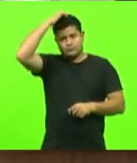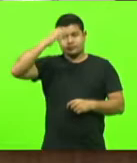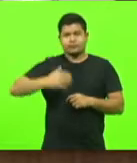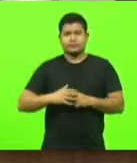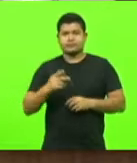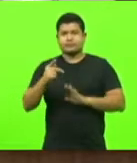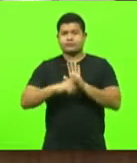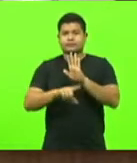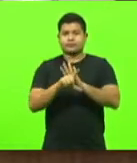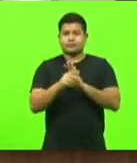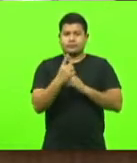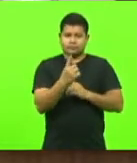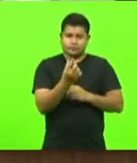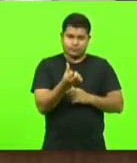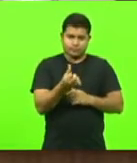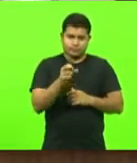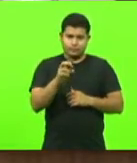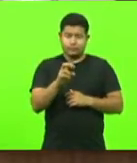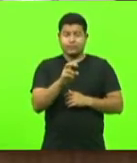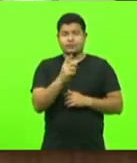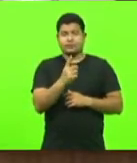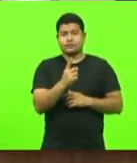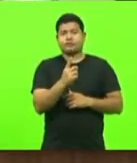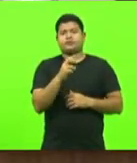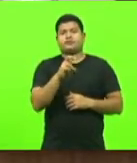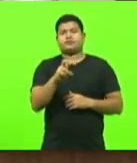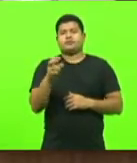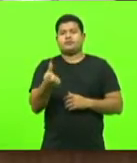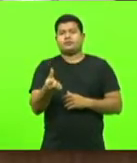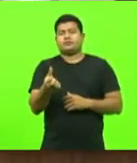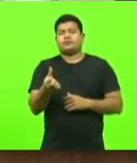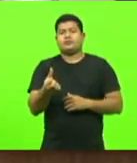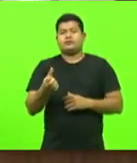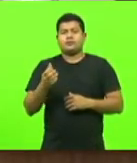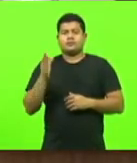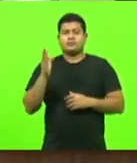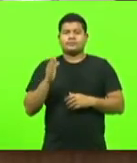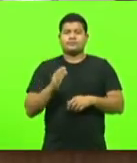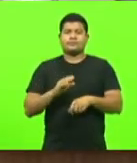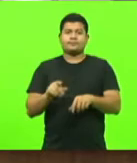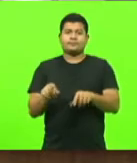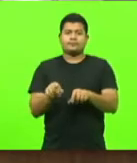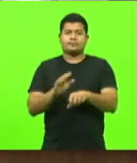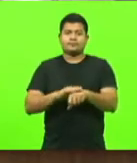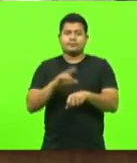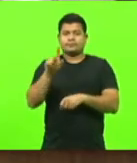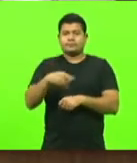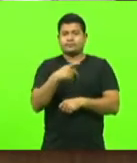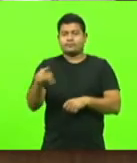Projeto de Lei 155.8/2021, autor deputado Padre Pedro Baldiceira. Projeto de Lei